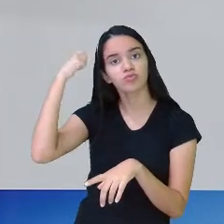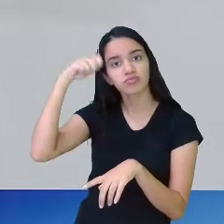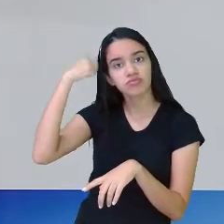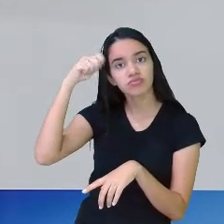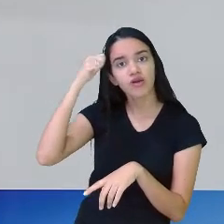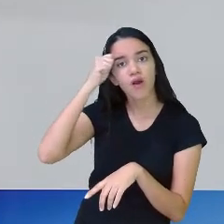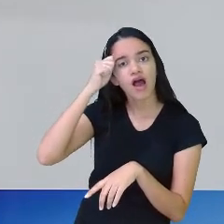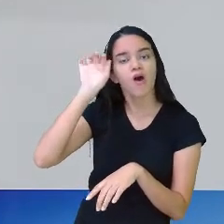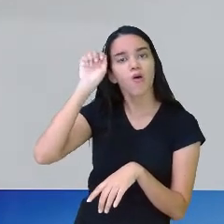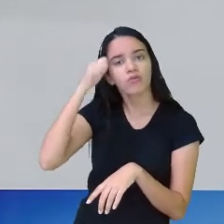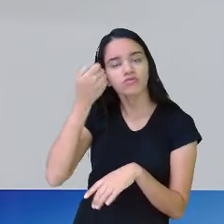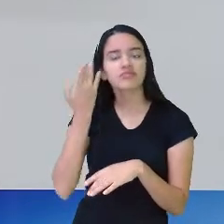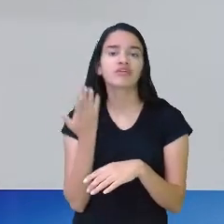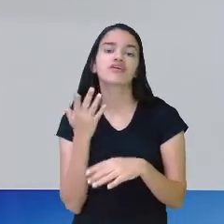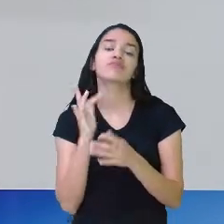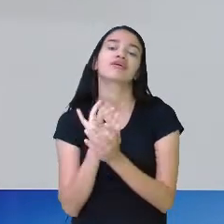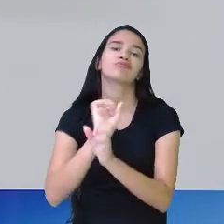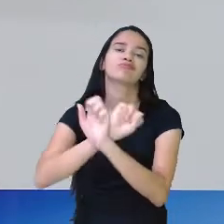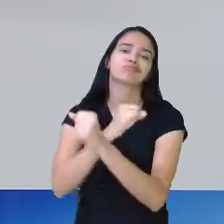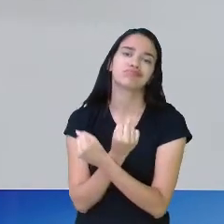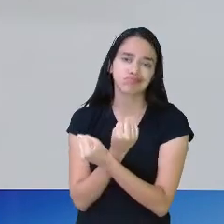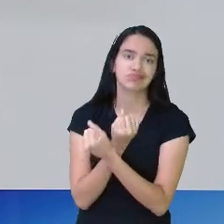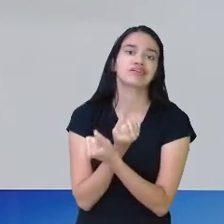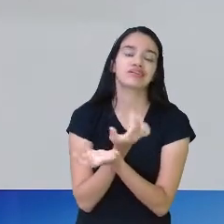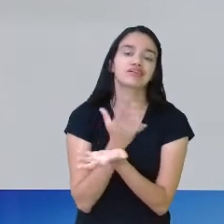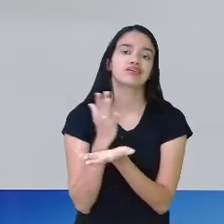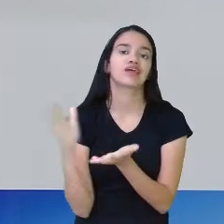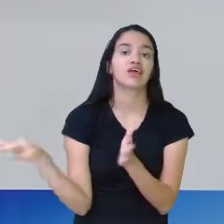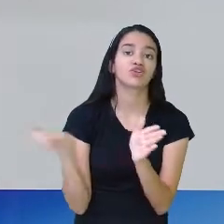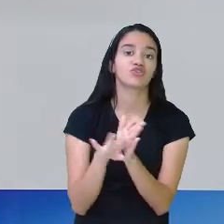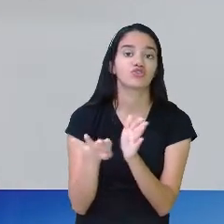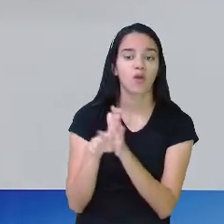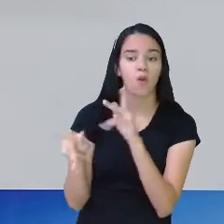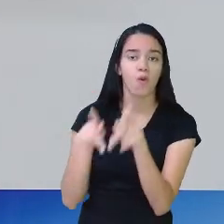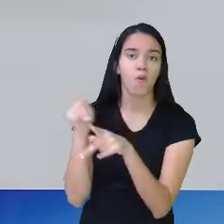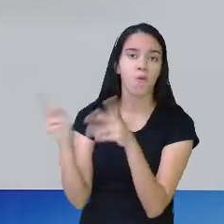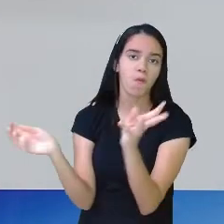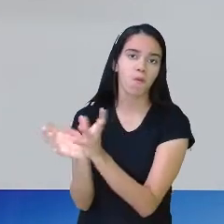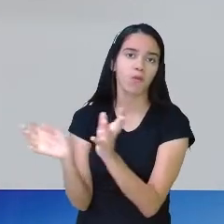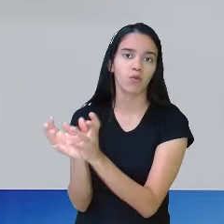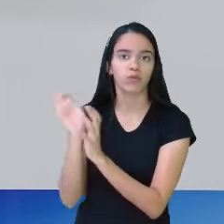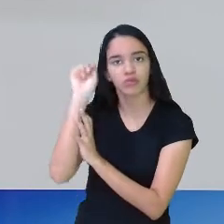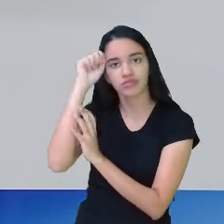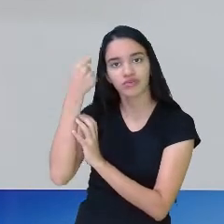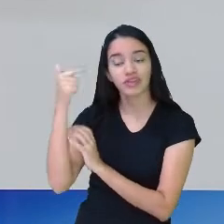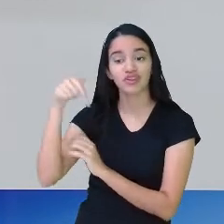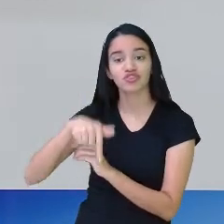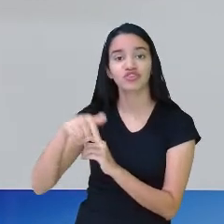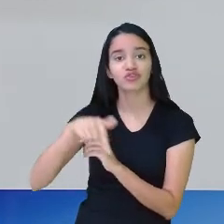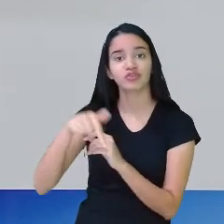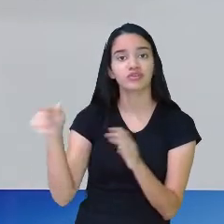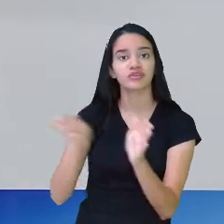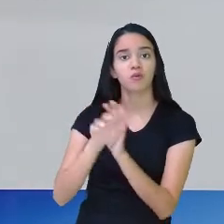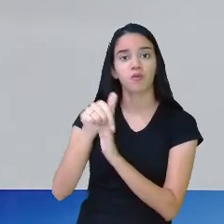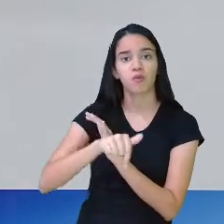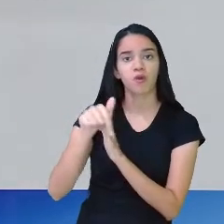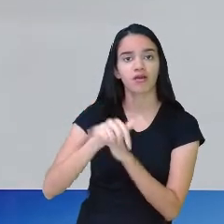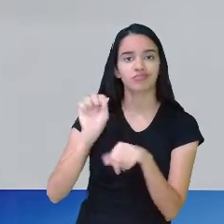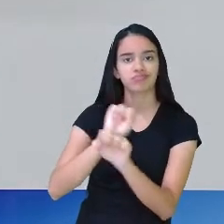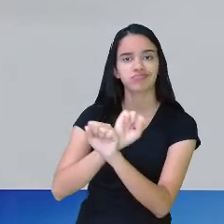foram trazidos de uma forma escravocrata. Eles foram escravos nesse um período muito triste aqui no nosso